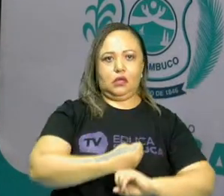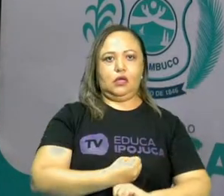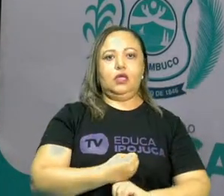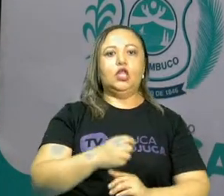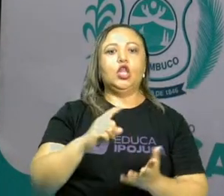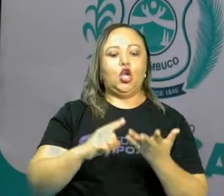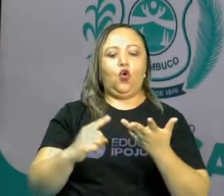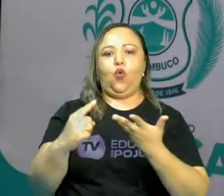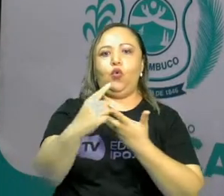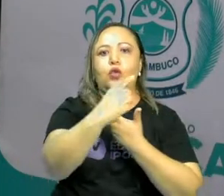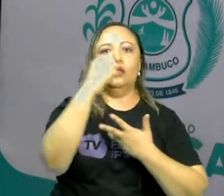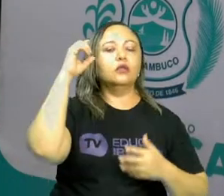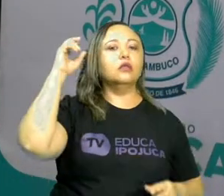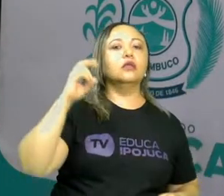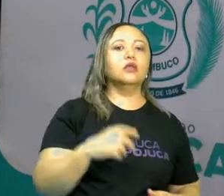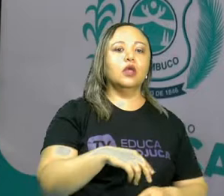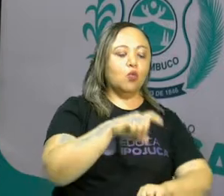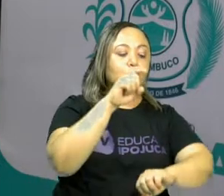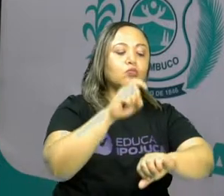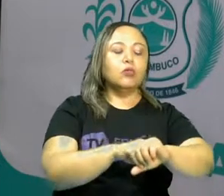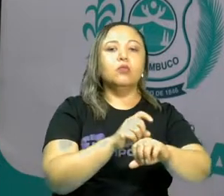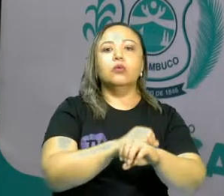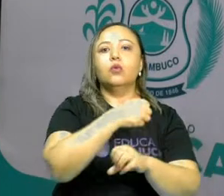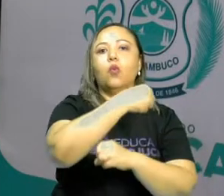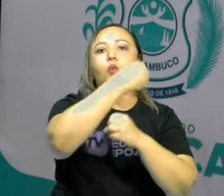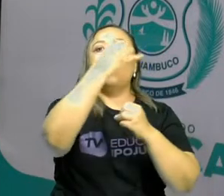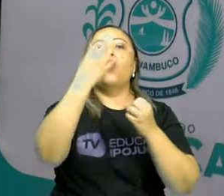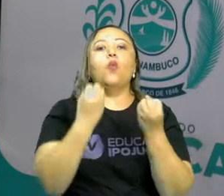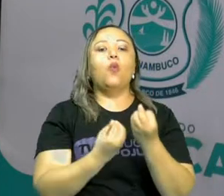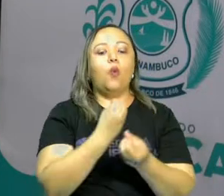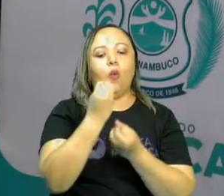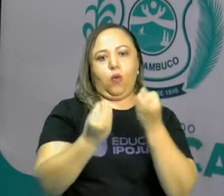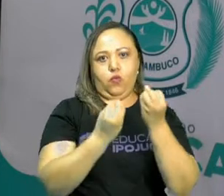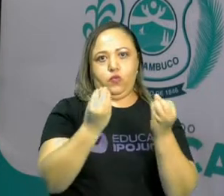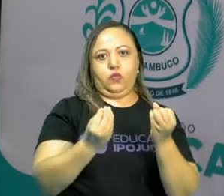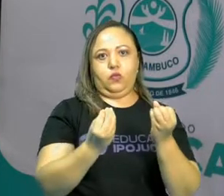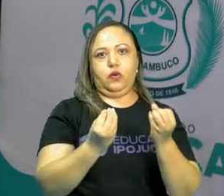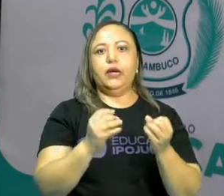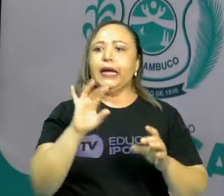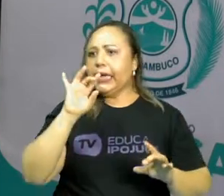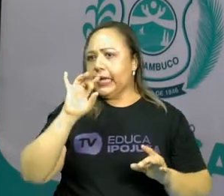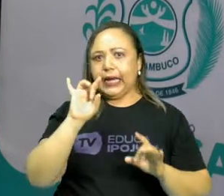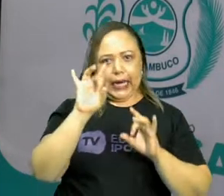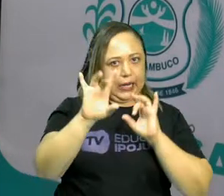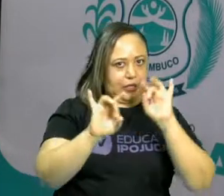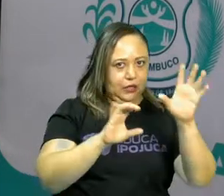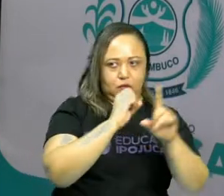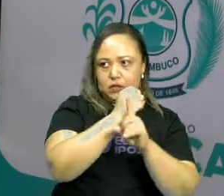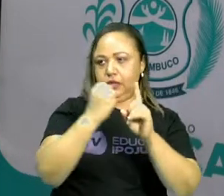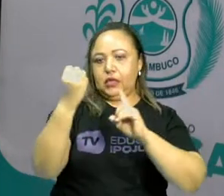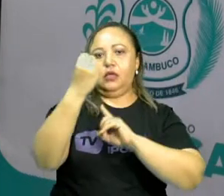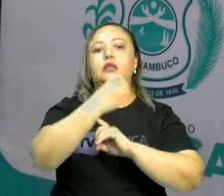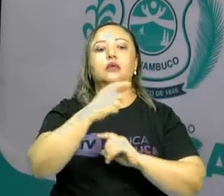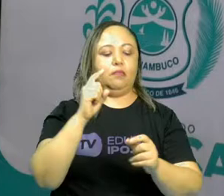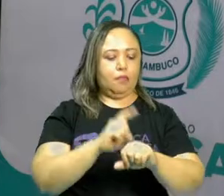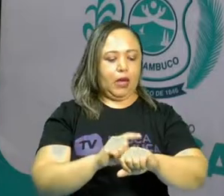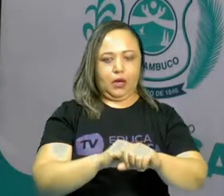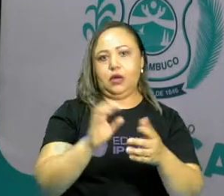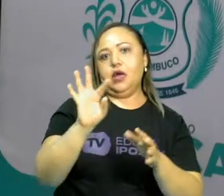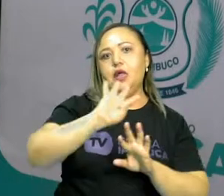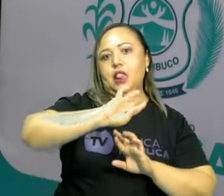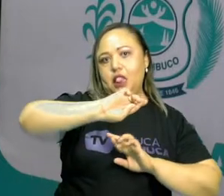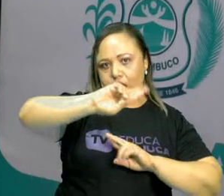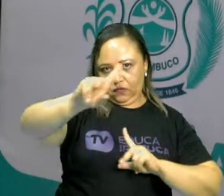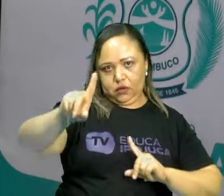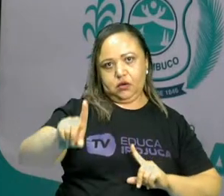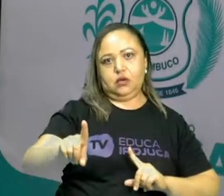tempo? Vocês sabiam que diferentes sociedades elas marcam o tempo de maneira diferente? Então, estão prontos para